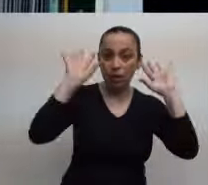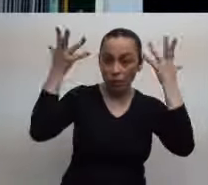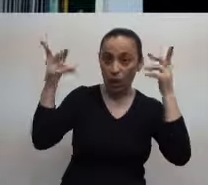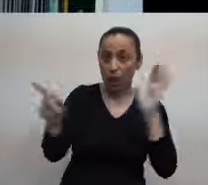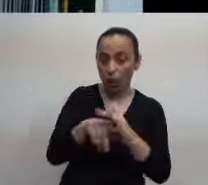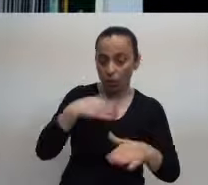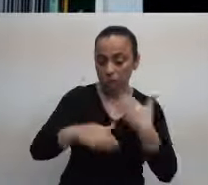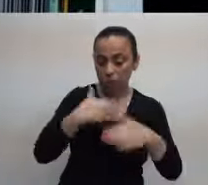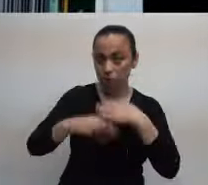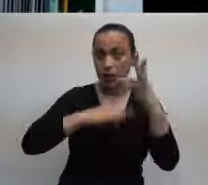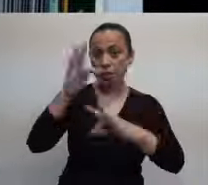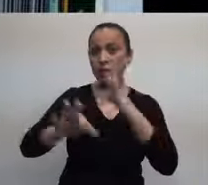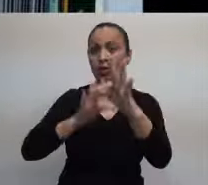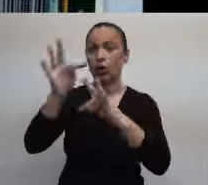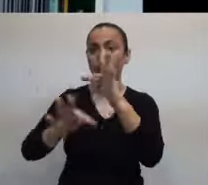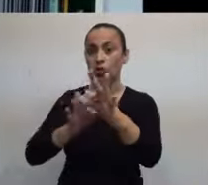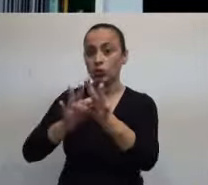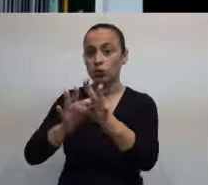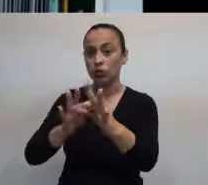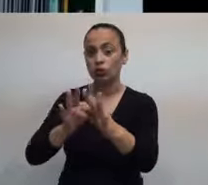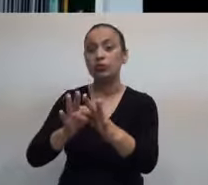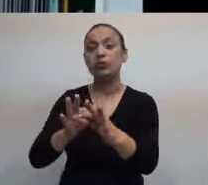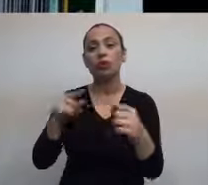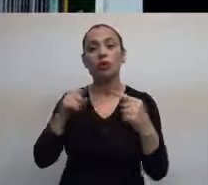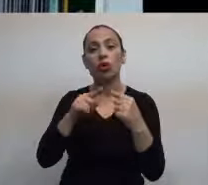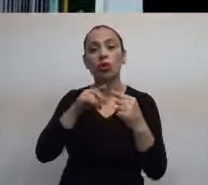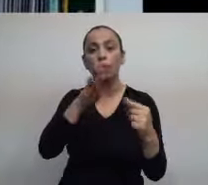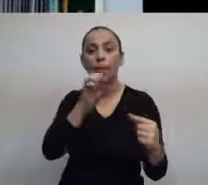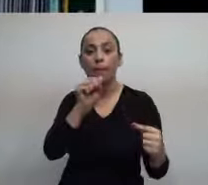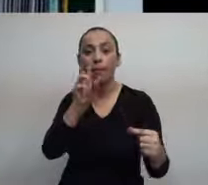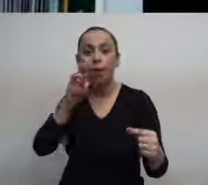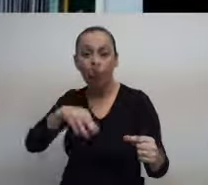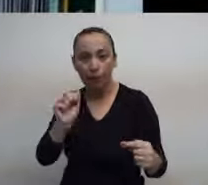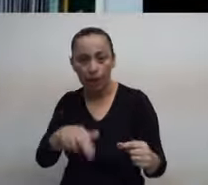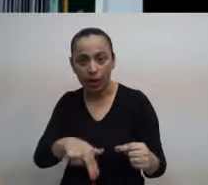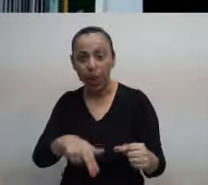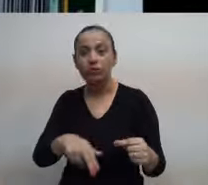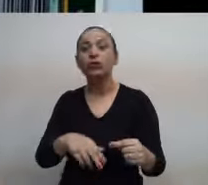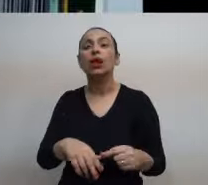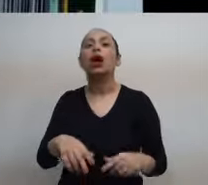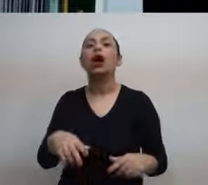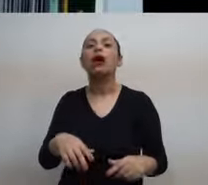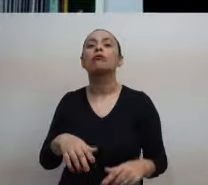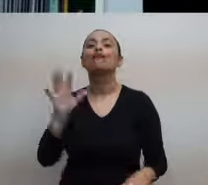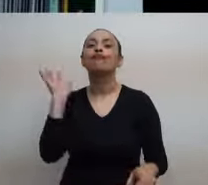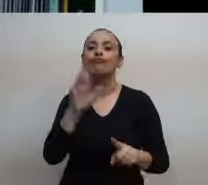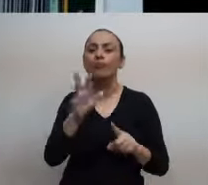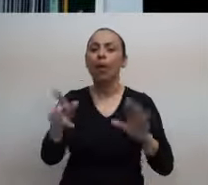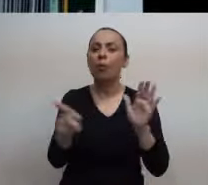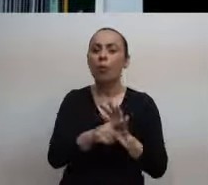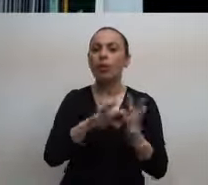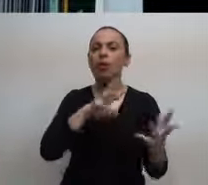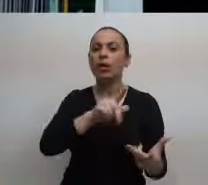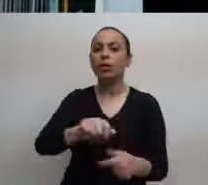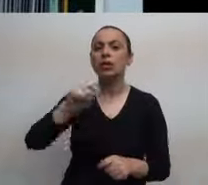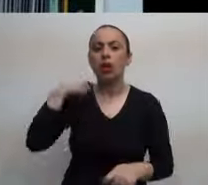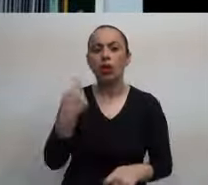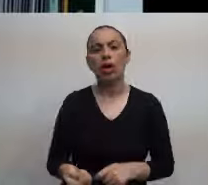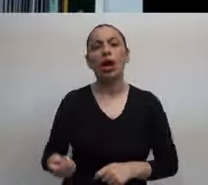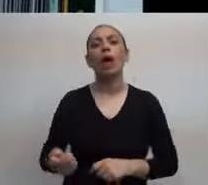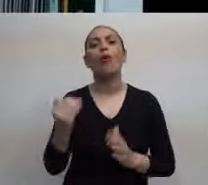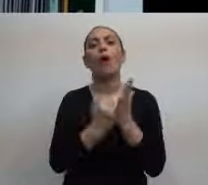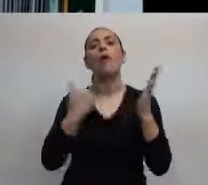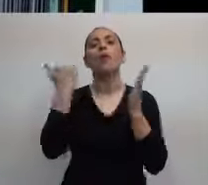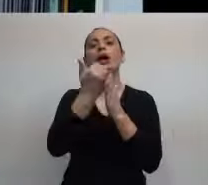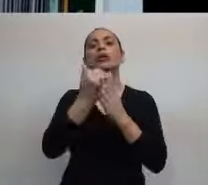pelo desenvolvimento tecnológico. De acordo com Bauman, um dos efeitos da globalização seria